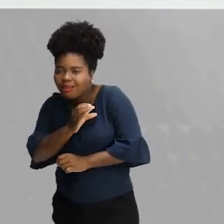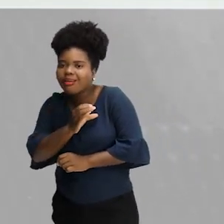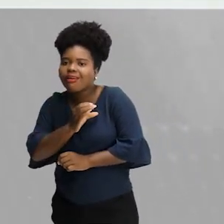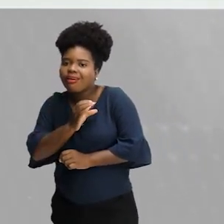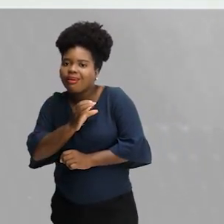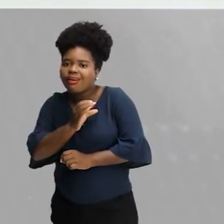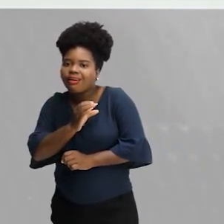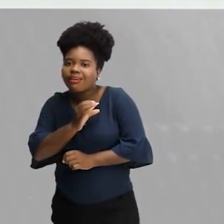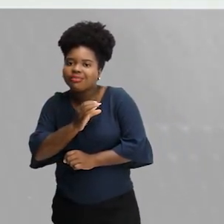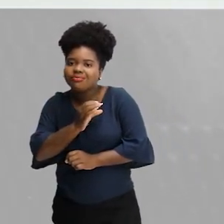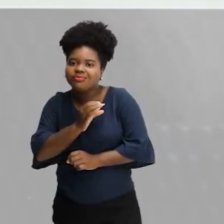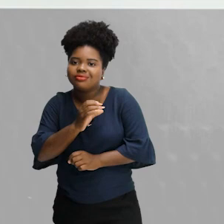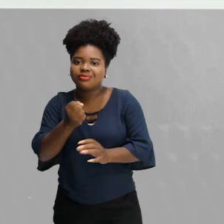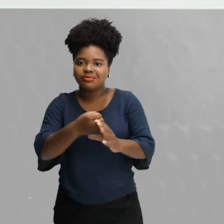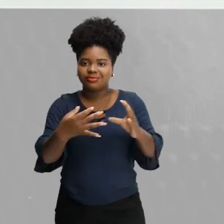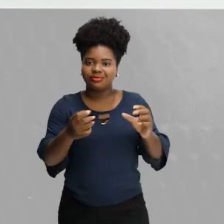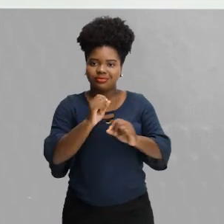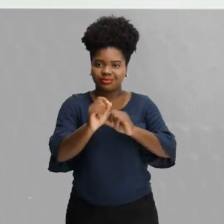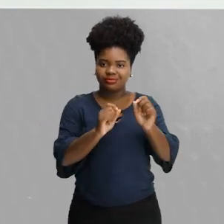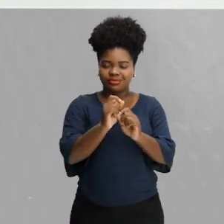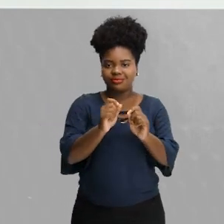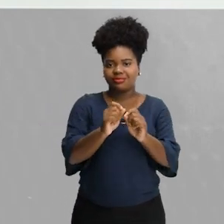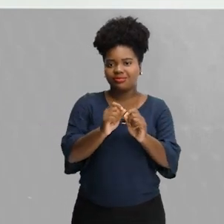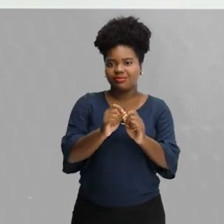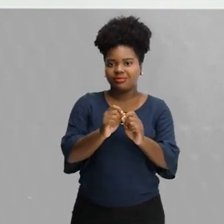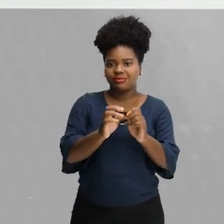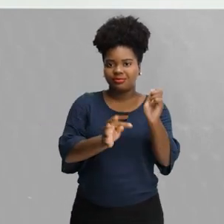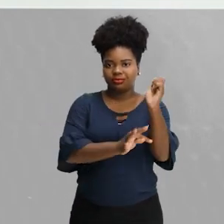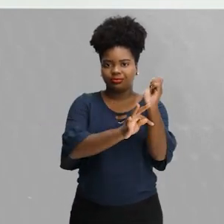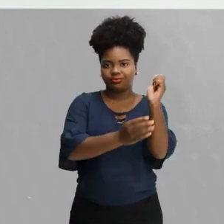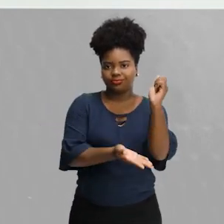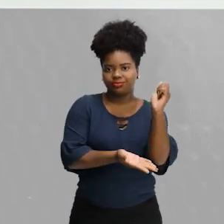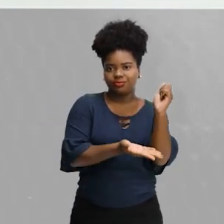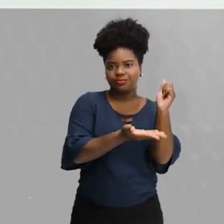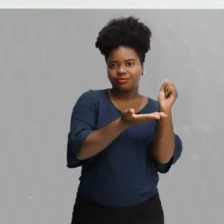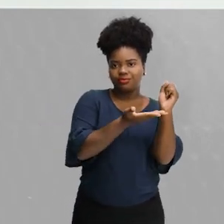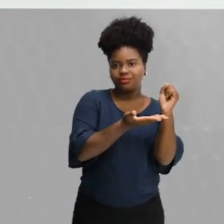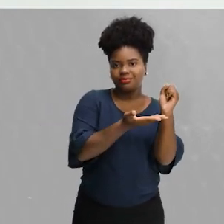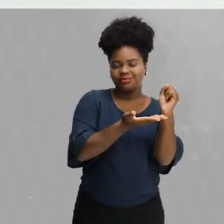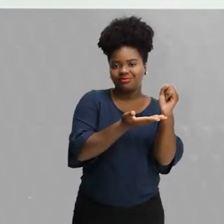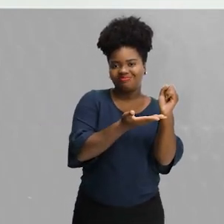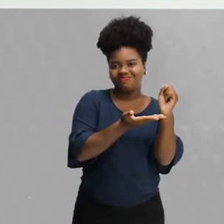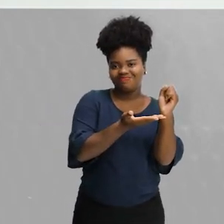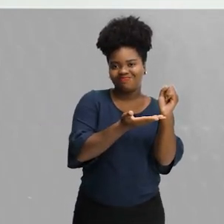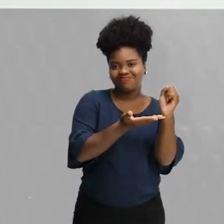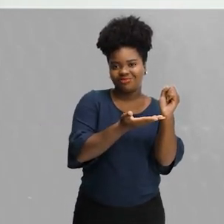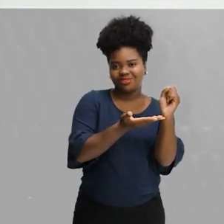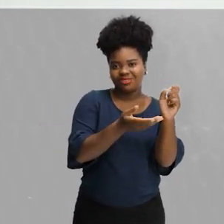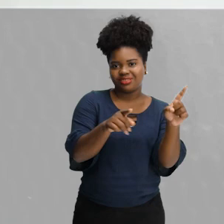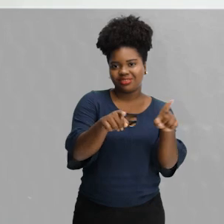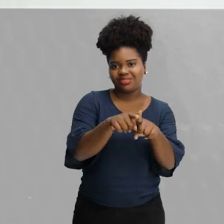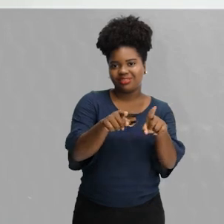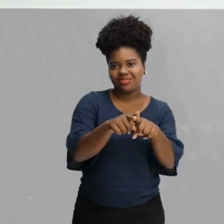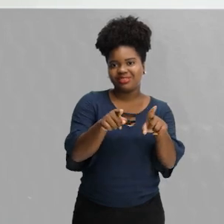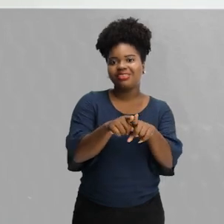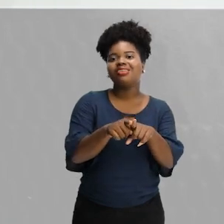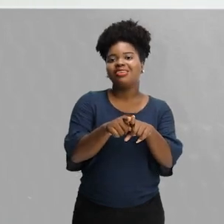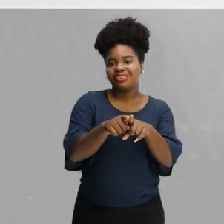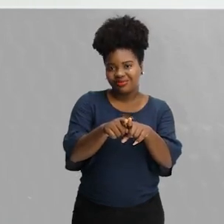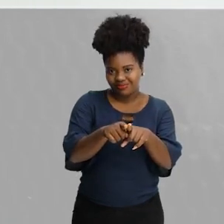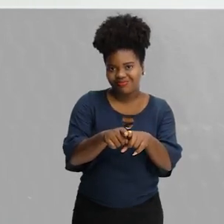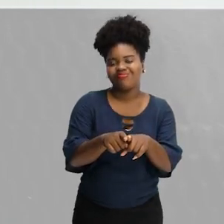Então, a característica do tropicalismo é o quê? Altas temperaturas combinando com alta umidade,